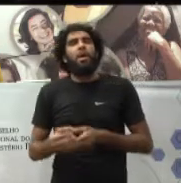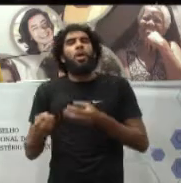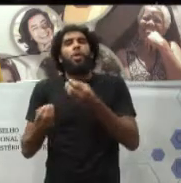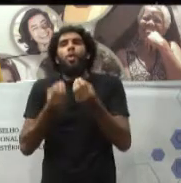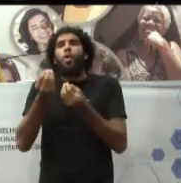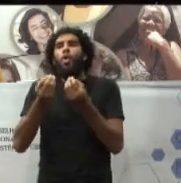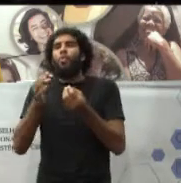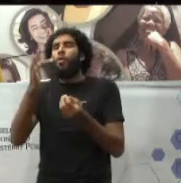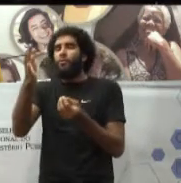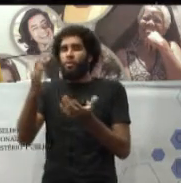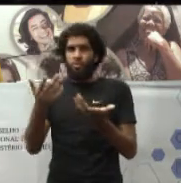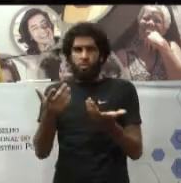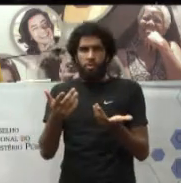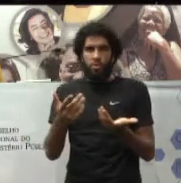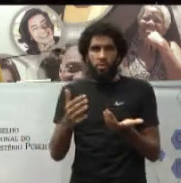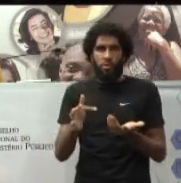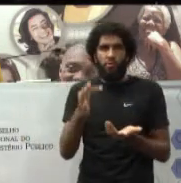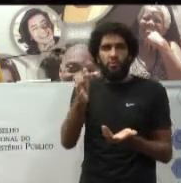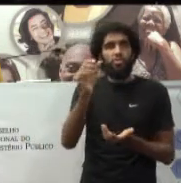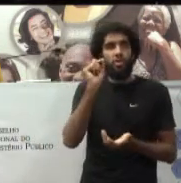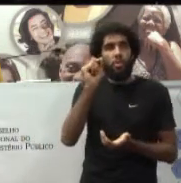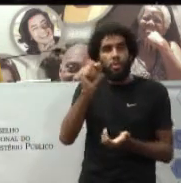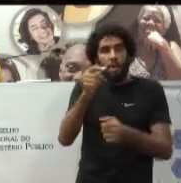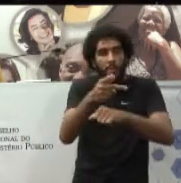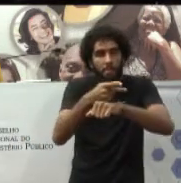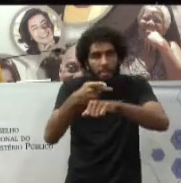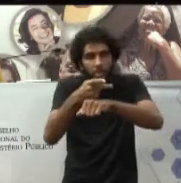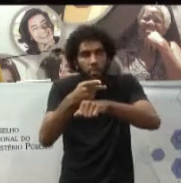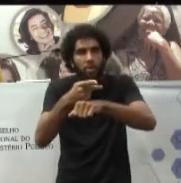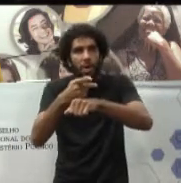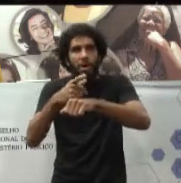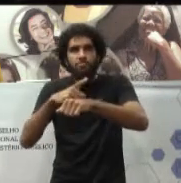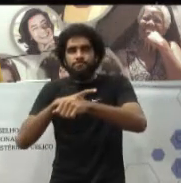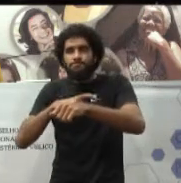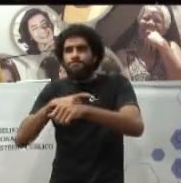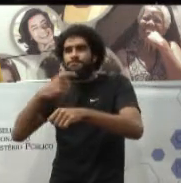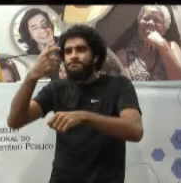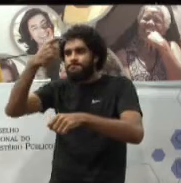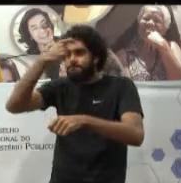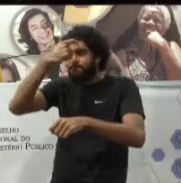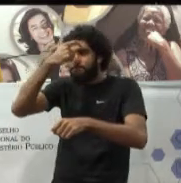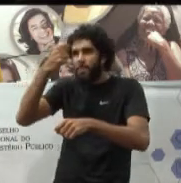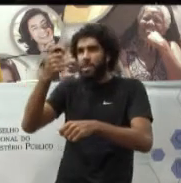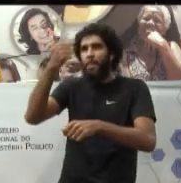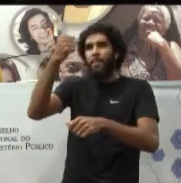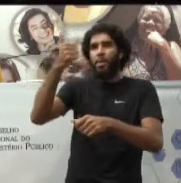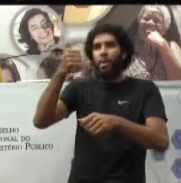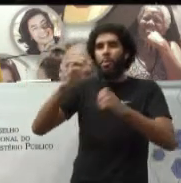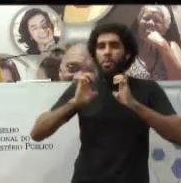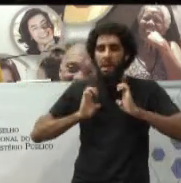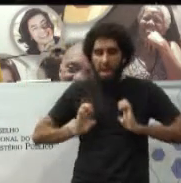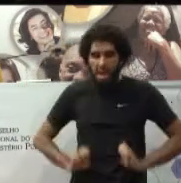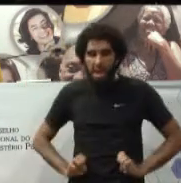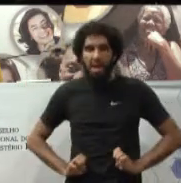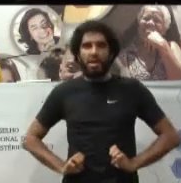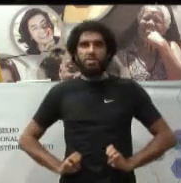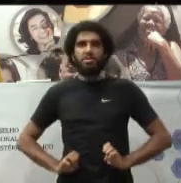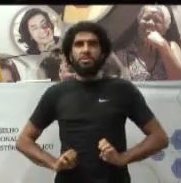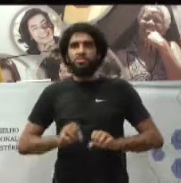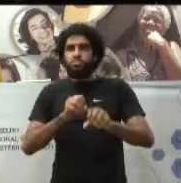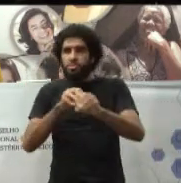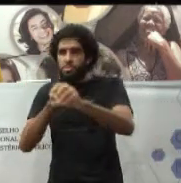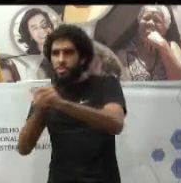bem futuro buscar conscientizar cada vez mais a ética a moral dos profissionais os